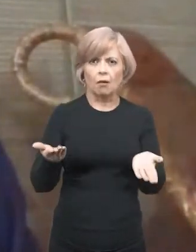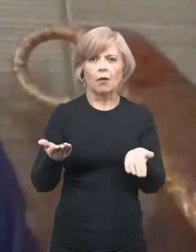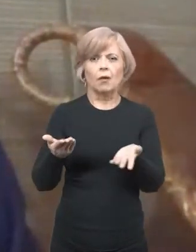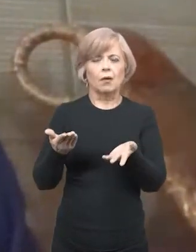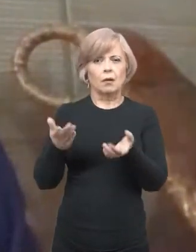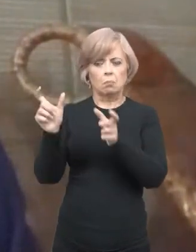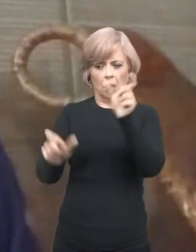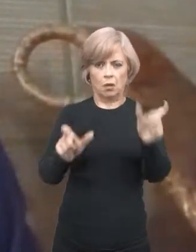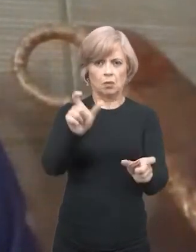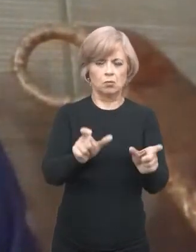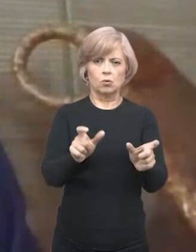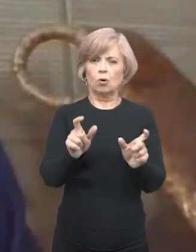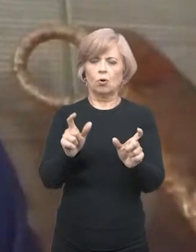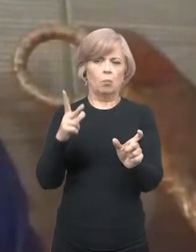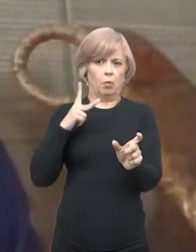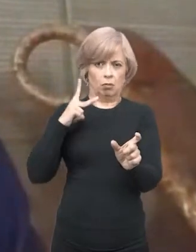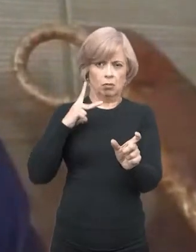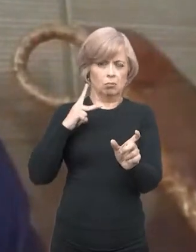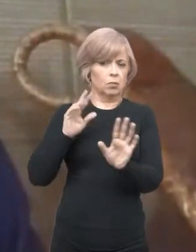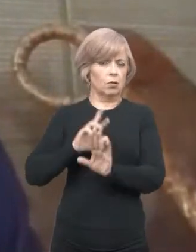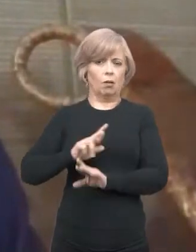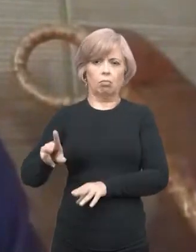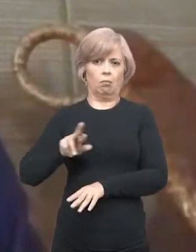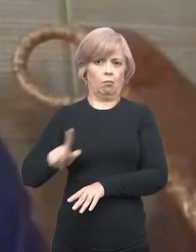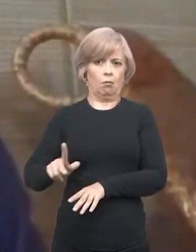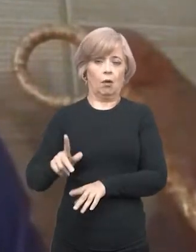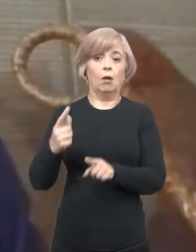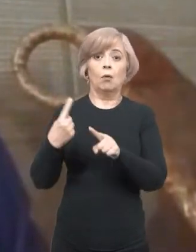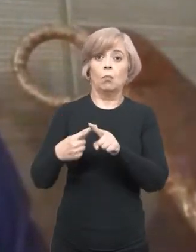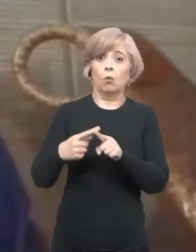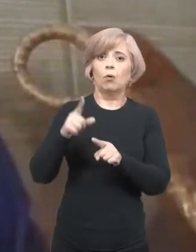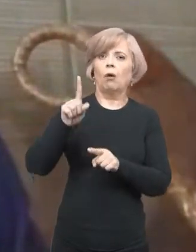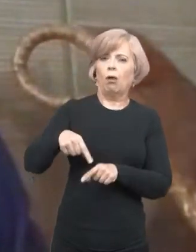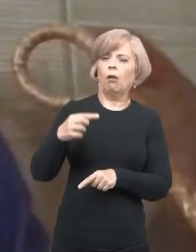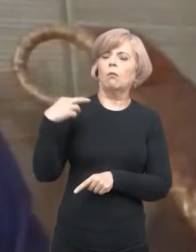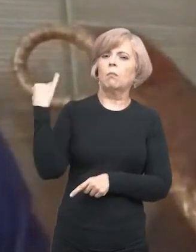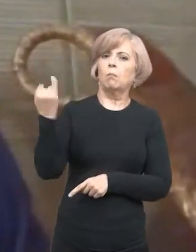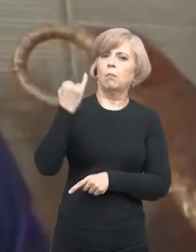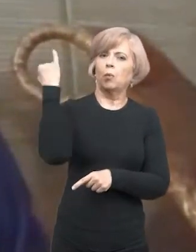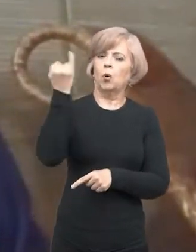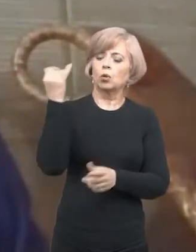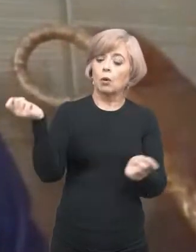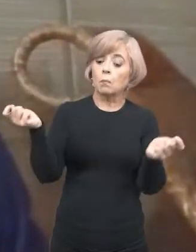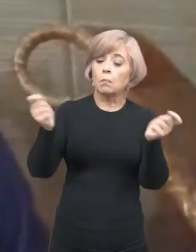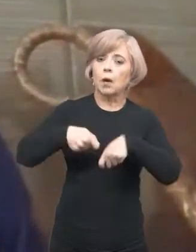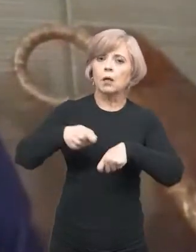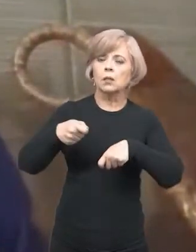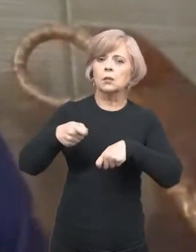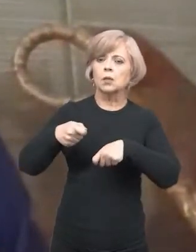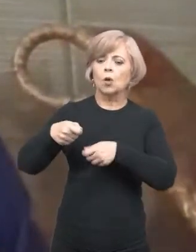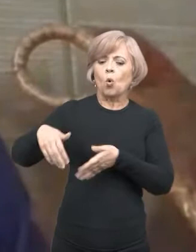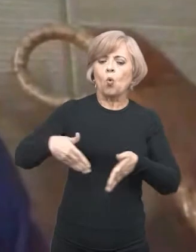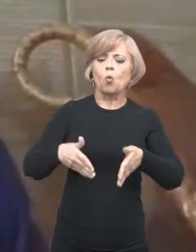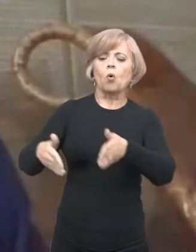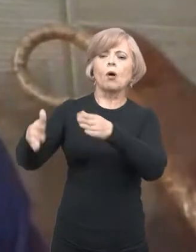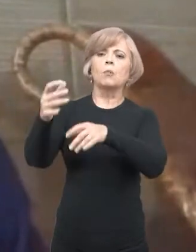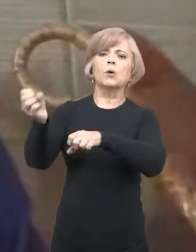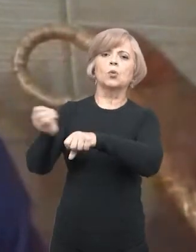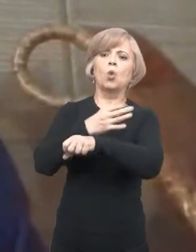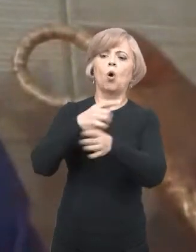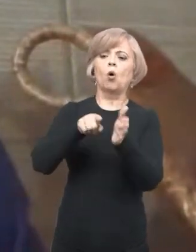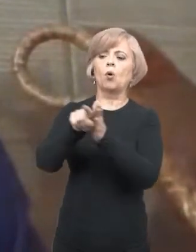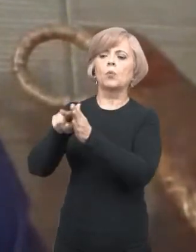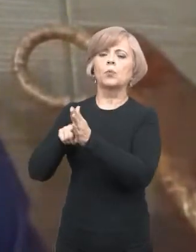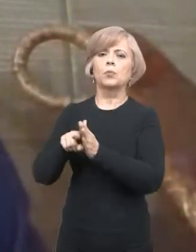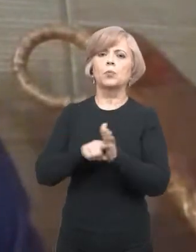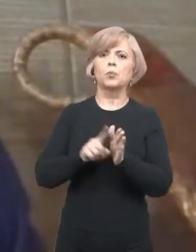afastamento do direito à intimidade. Então, a importância é a possibilidade de uma nova vertente investigatória e